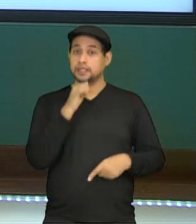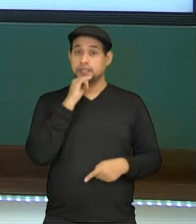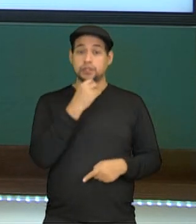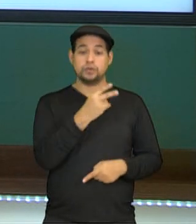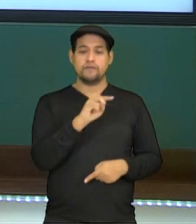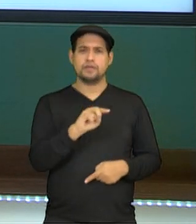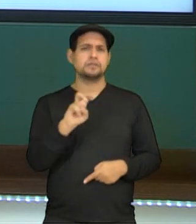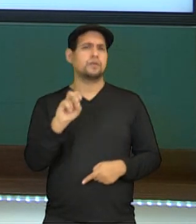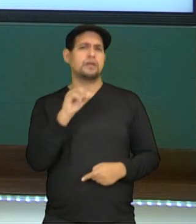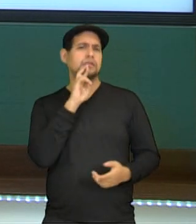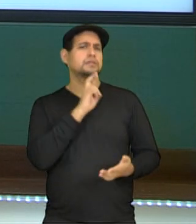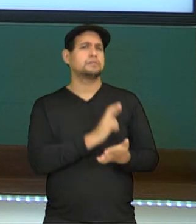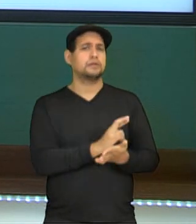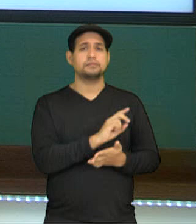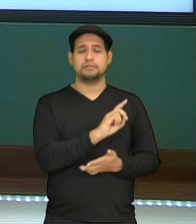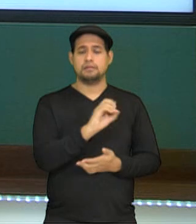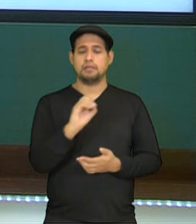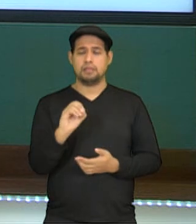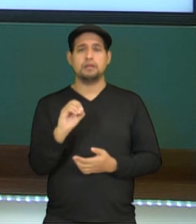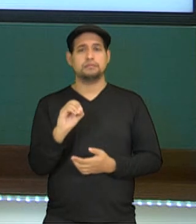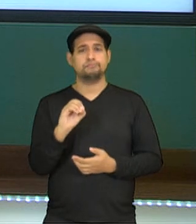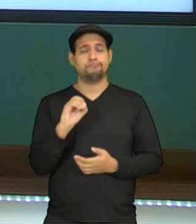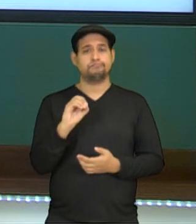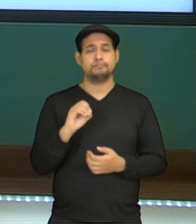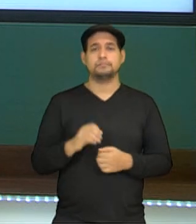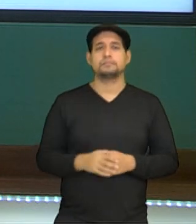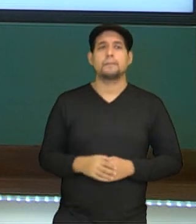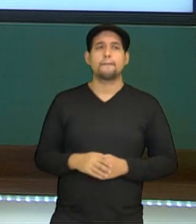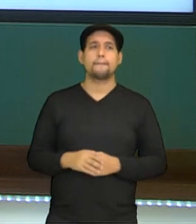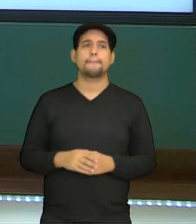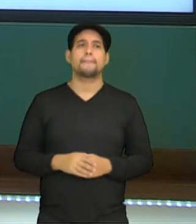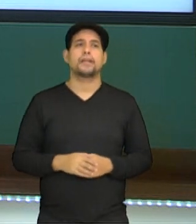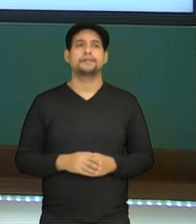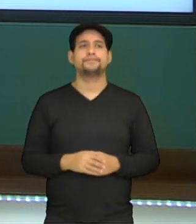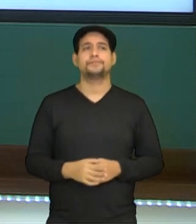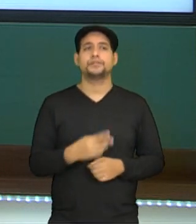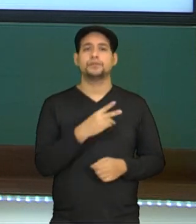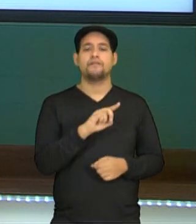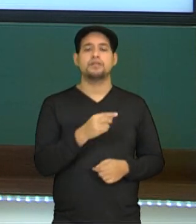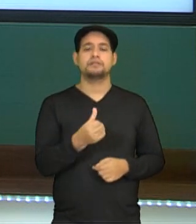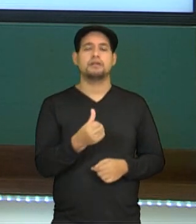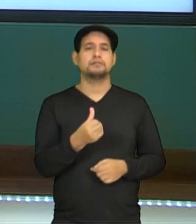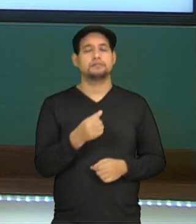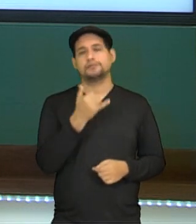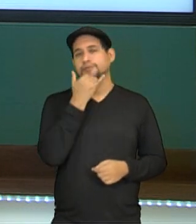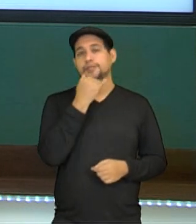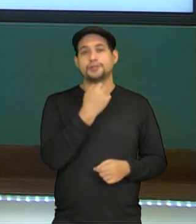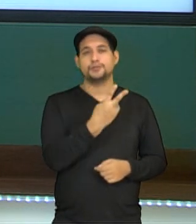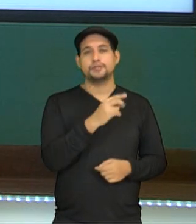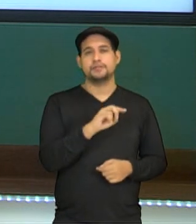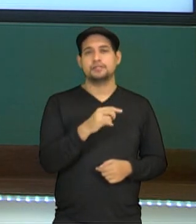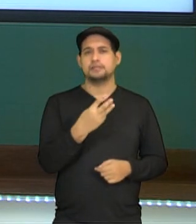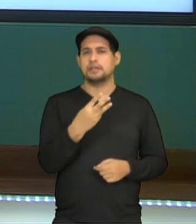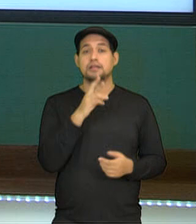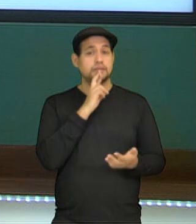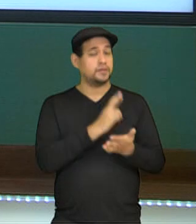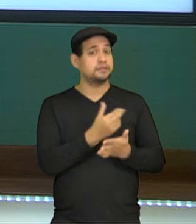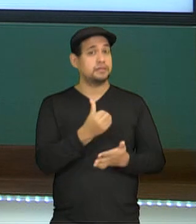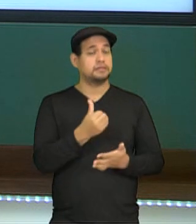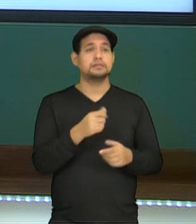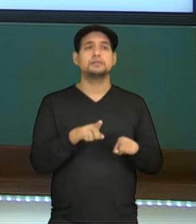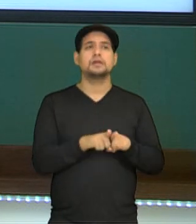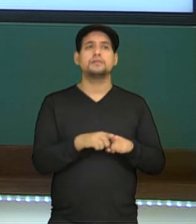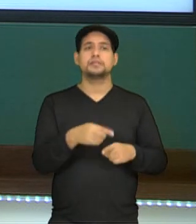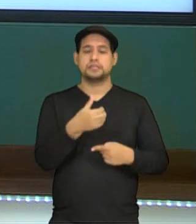vezes 50 é 100, né? O dobro de 50 é 100. 2 vezes 6, 2 vezes 3 é 6, né? Então ficou